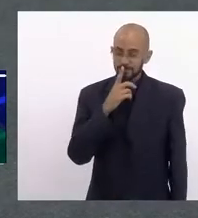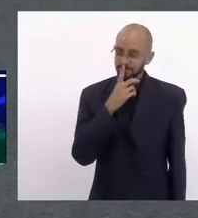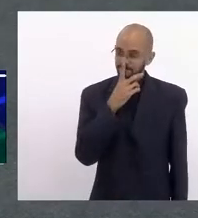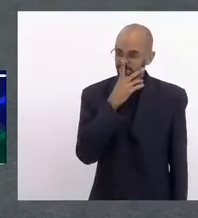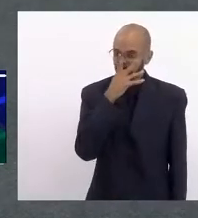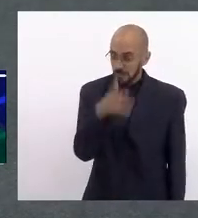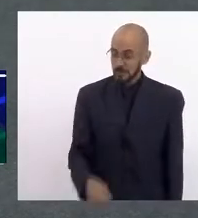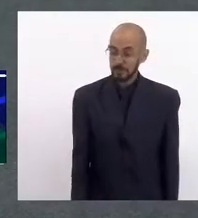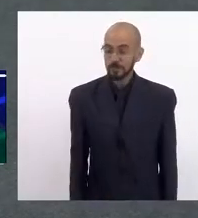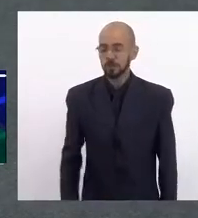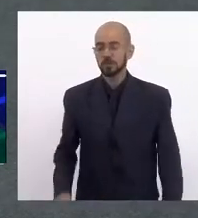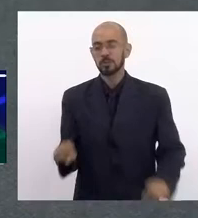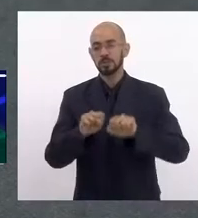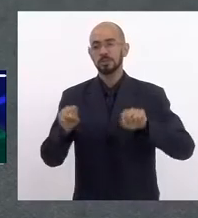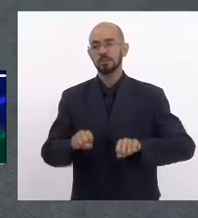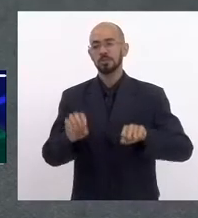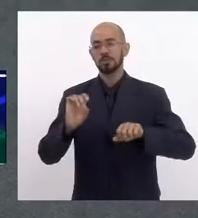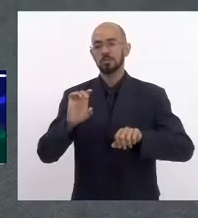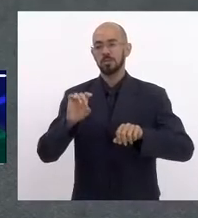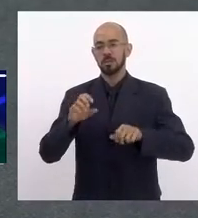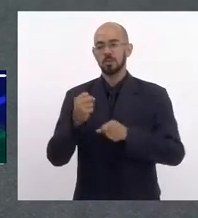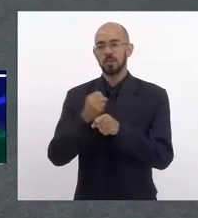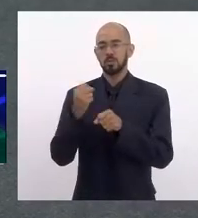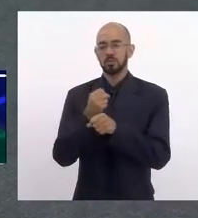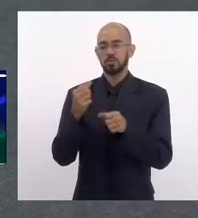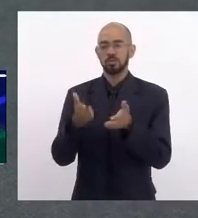especial para a construção náutica,